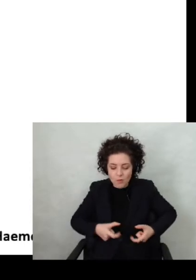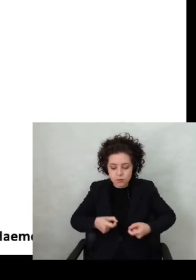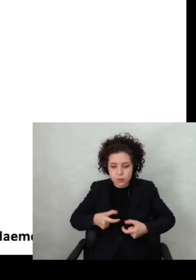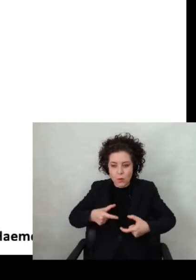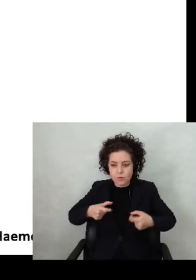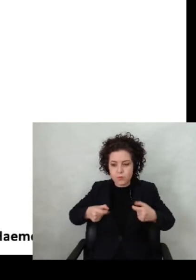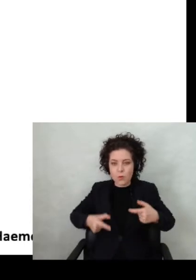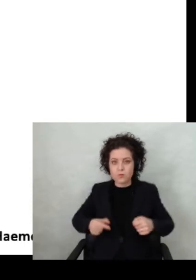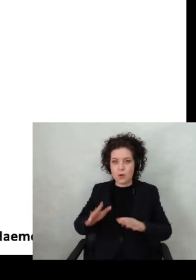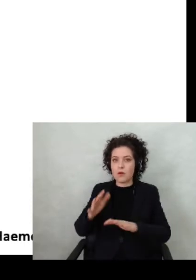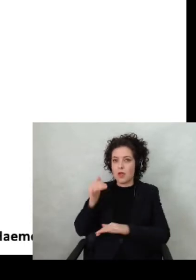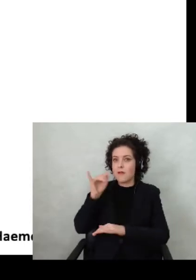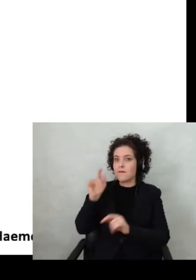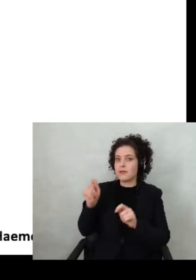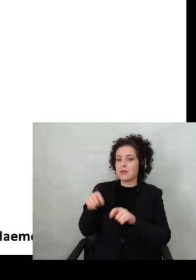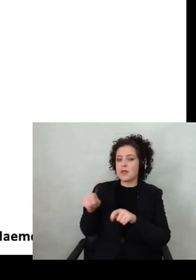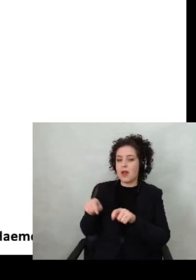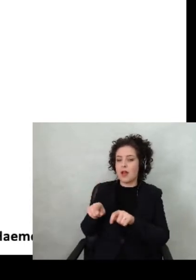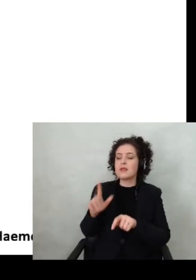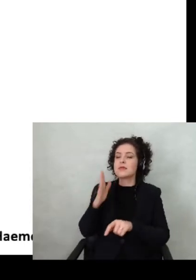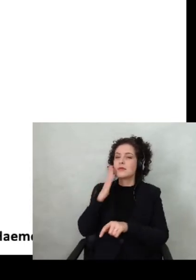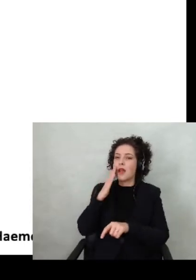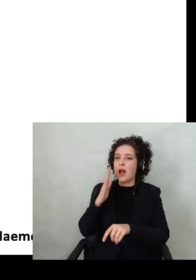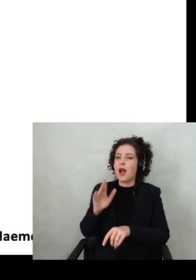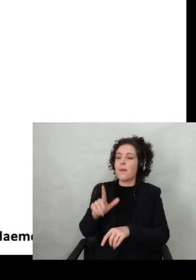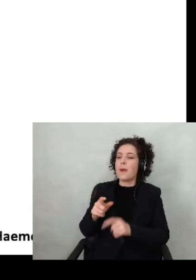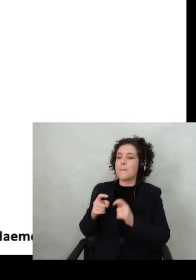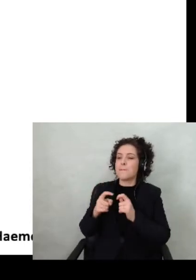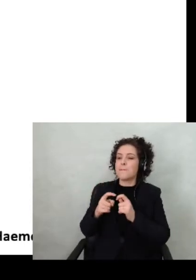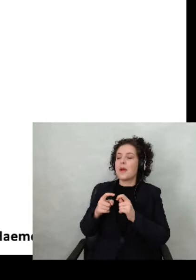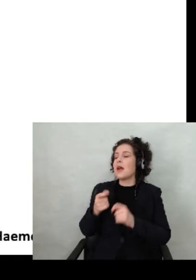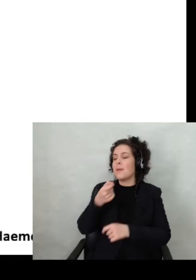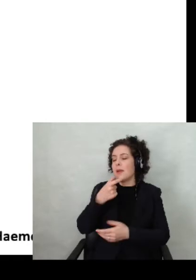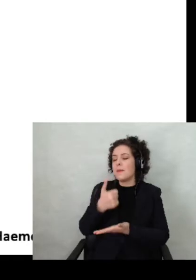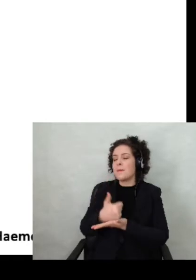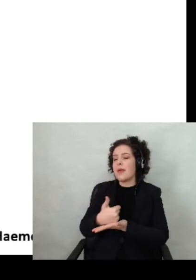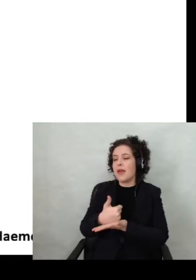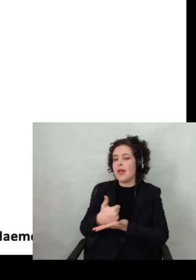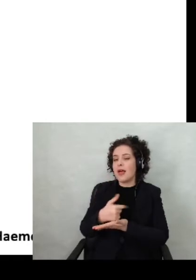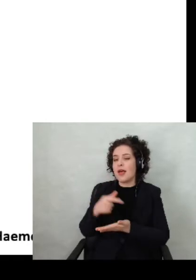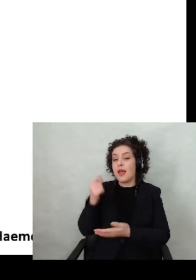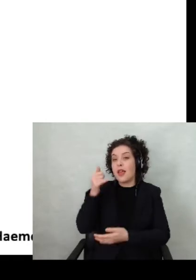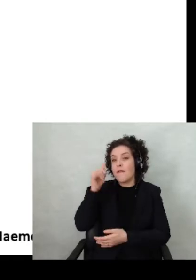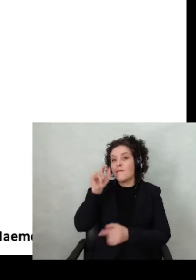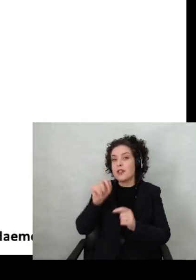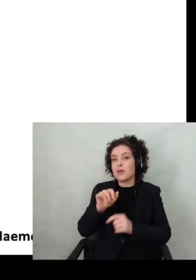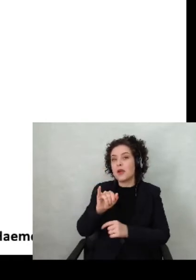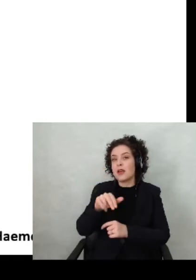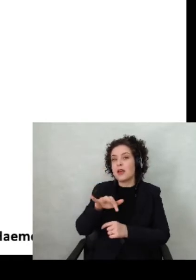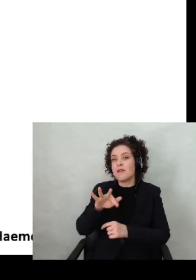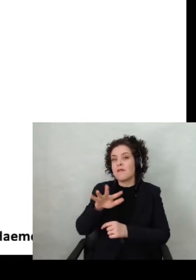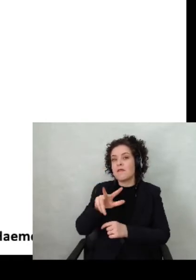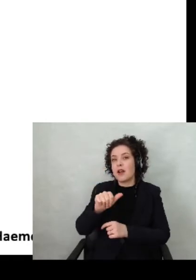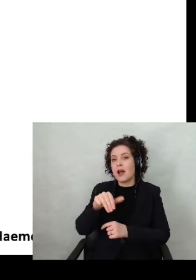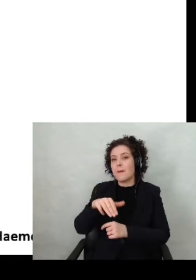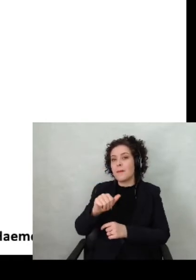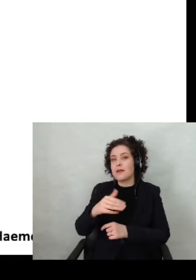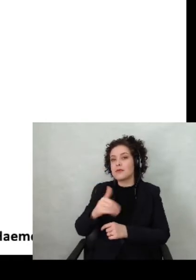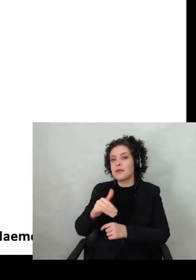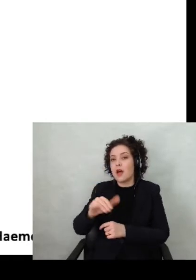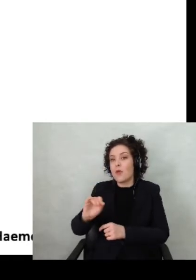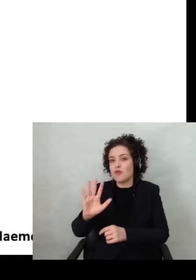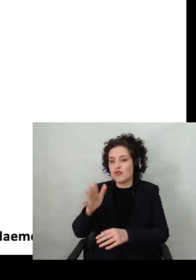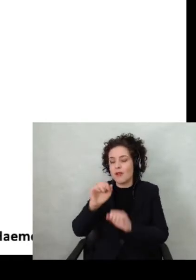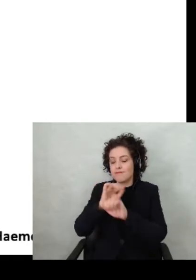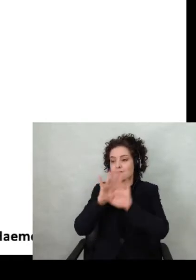tromboembólicas, a gente sabe da literatura que a heparina também é um agente anti-inflamatório. Então, existem evidências já muito claras, né, de que